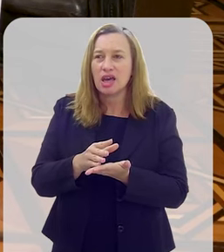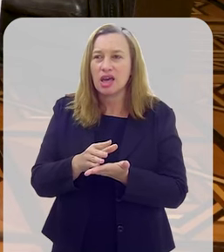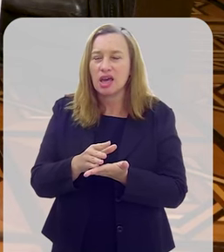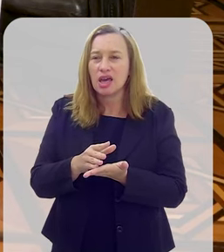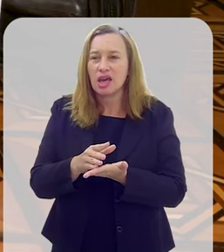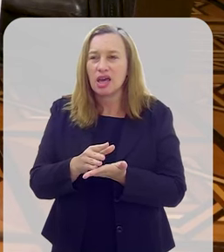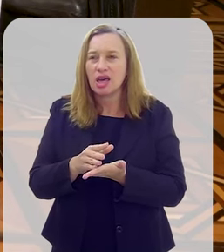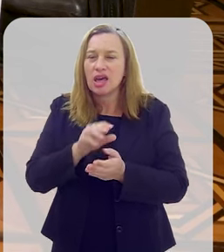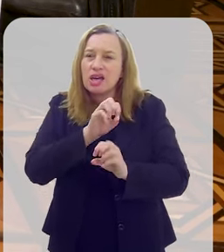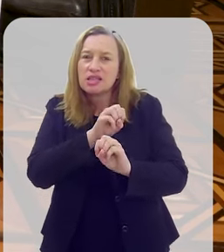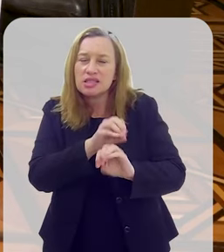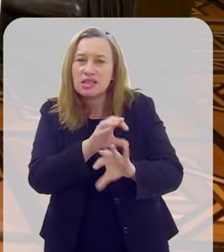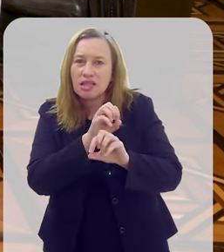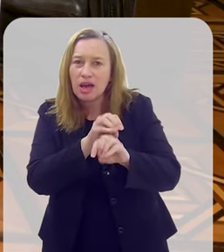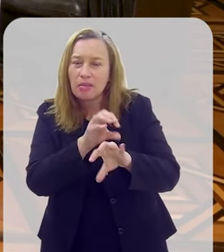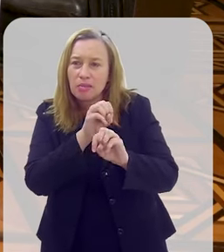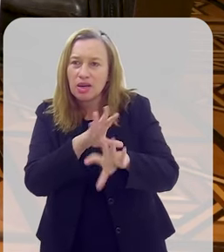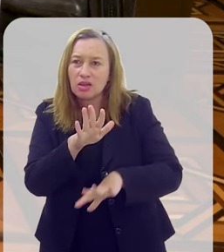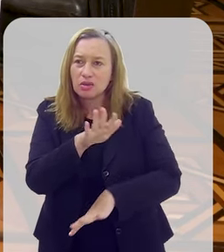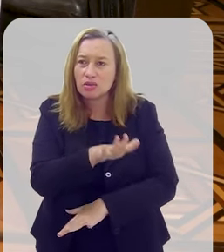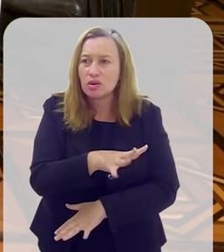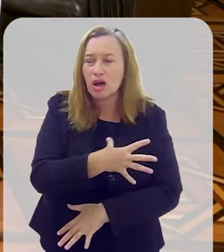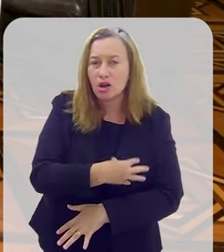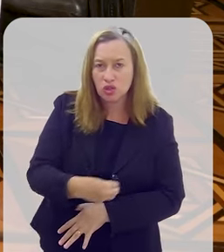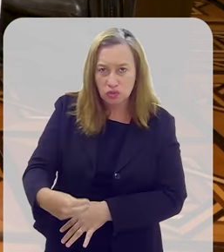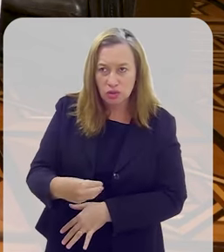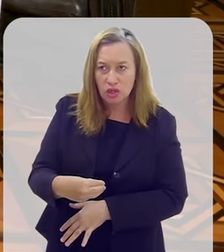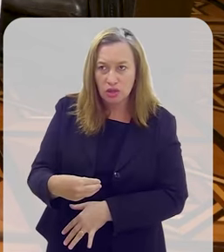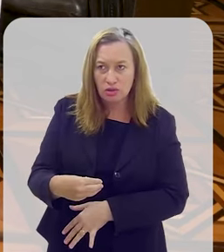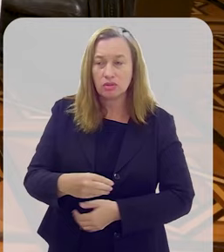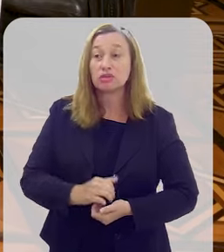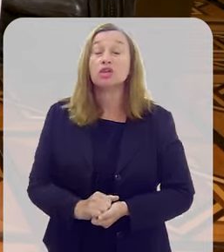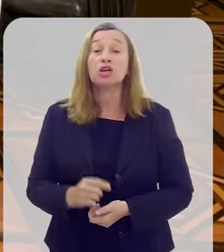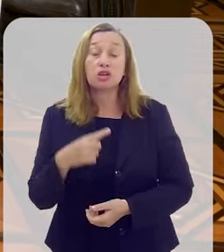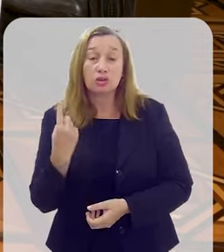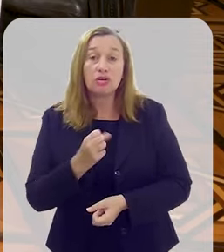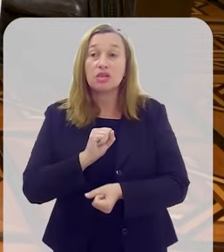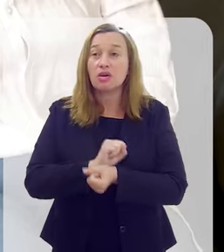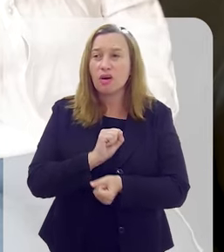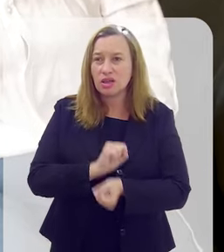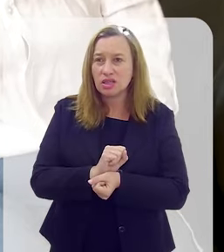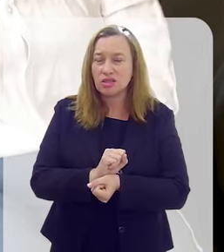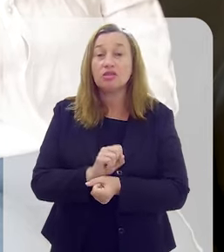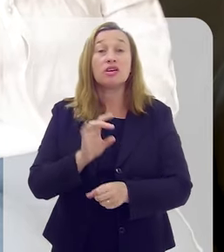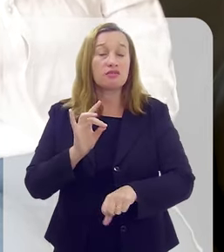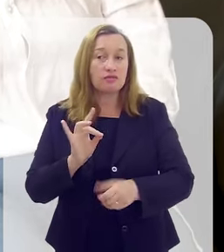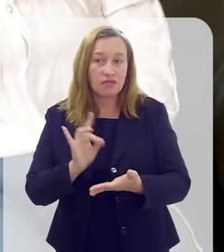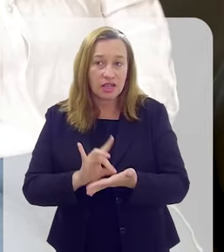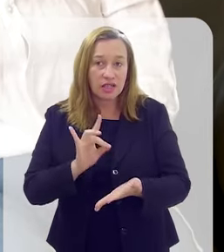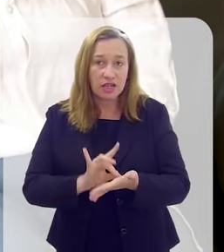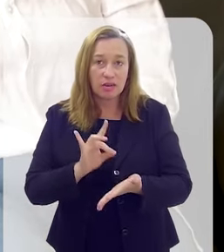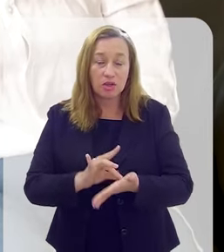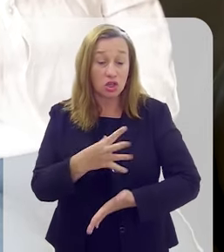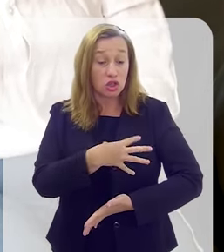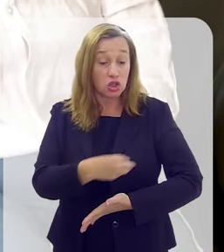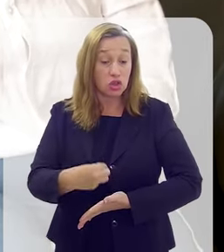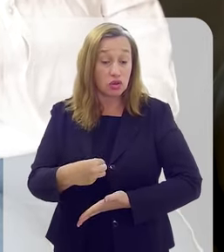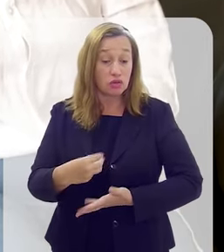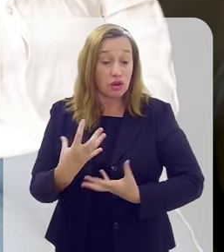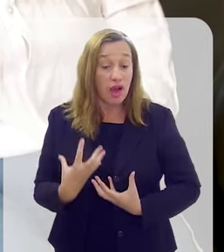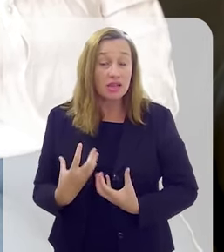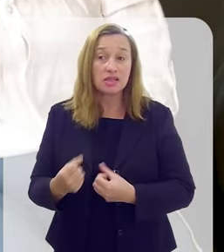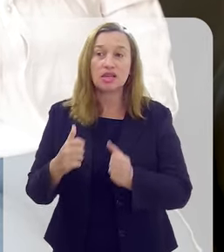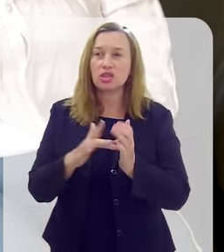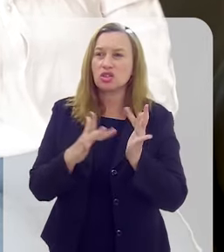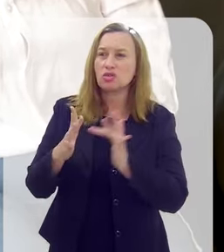lançadas no alvo e é que a gente espera que essa flecha toque de fato no no